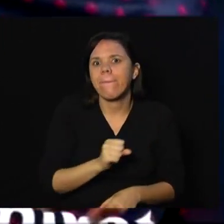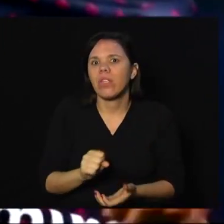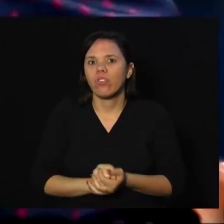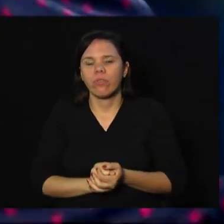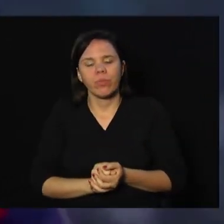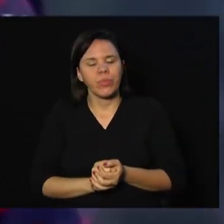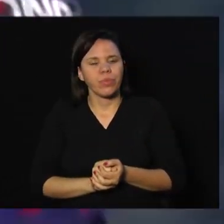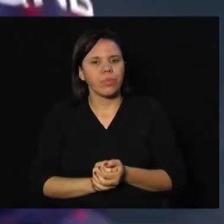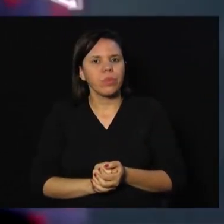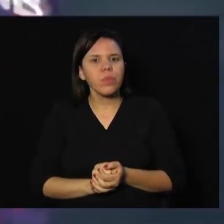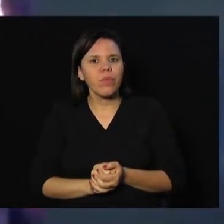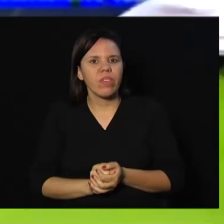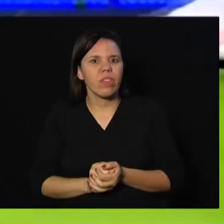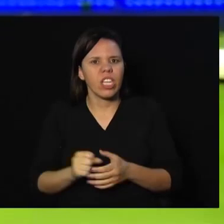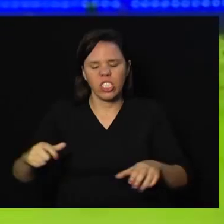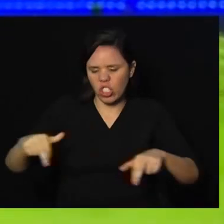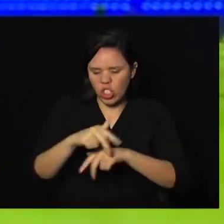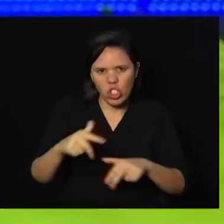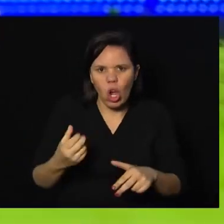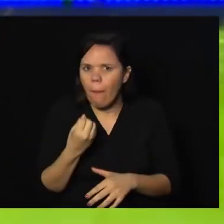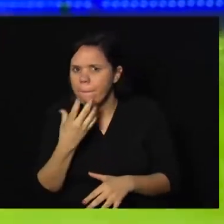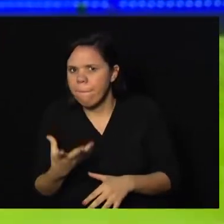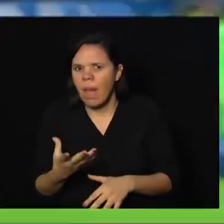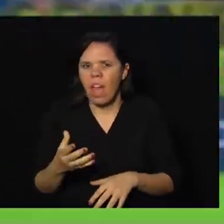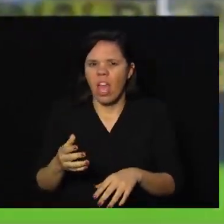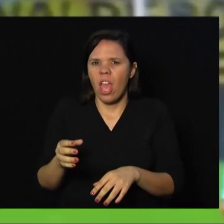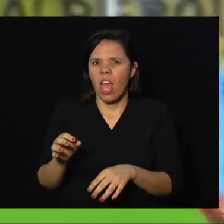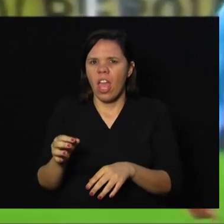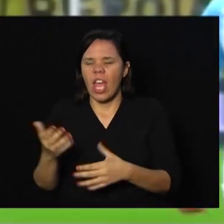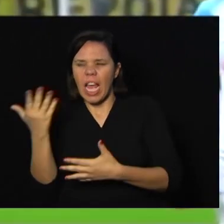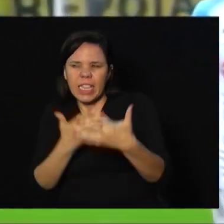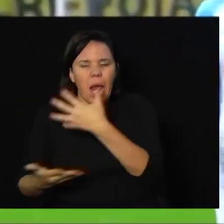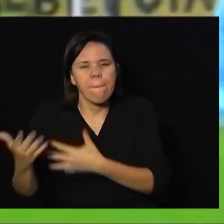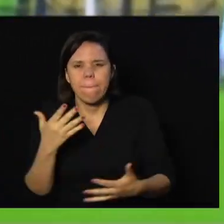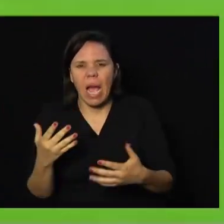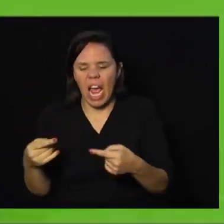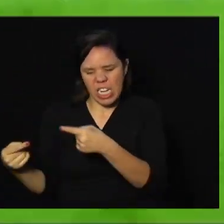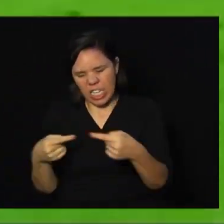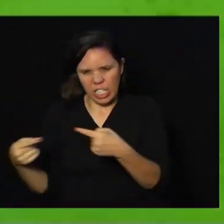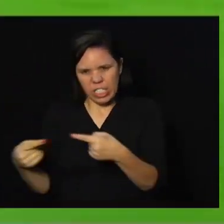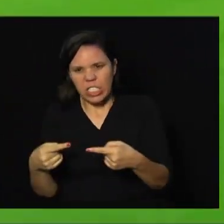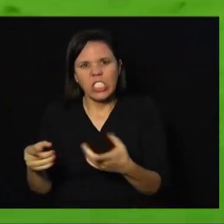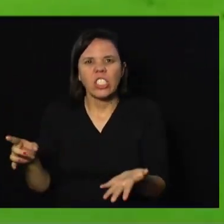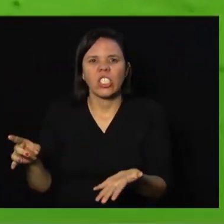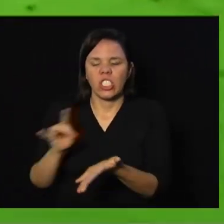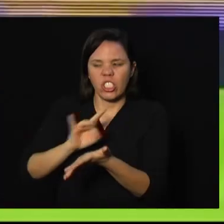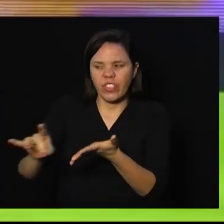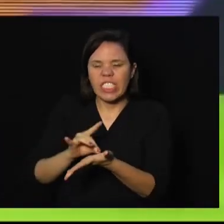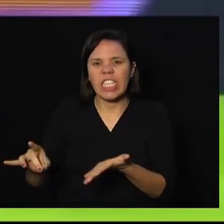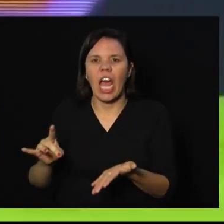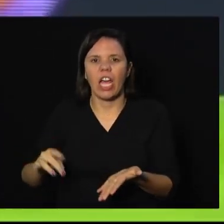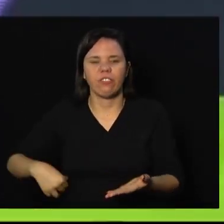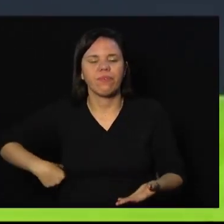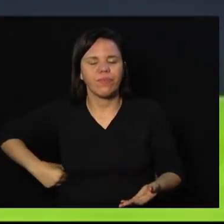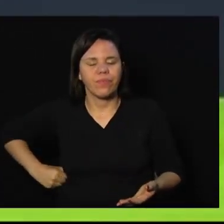joga assim bem, dificulta muito o trabalho dos adversários, né? É sempre uma preocupação do treinador,